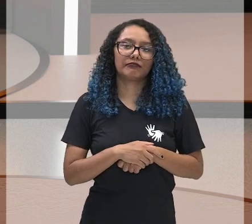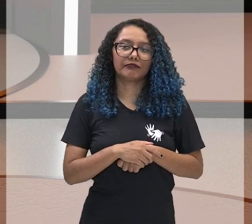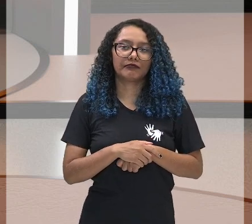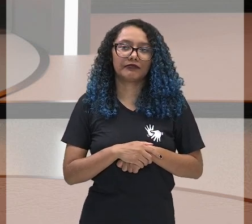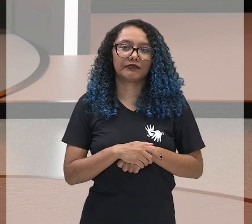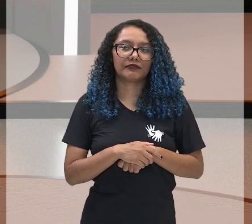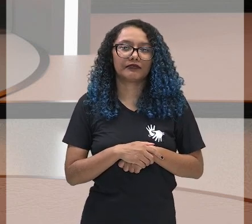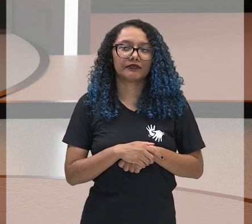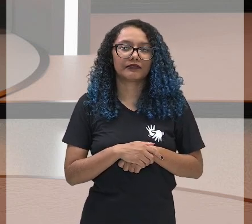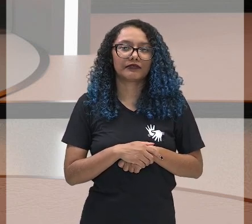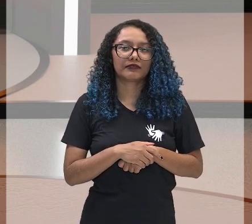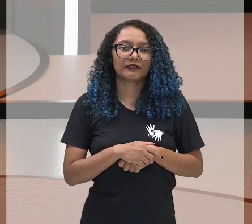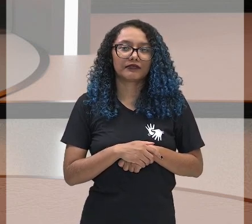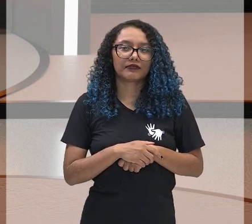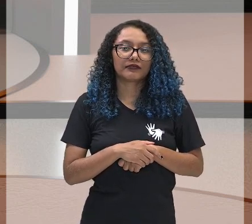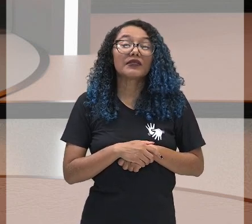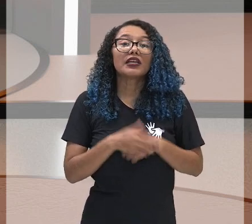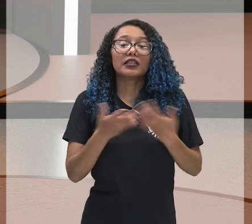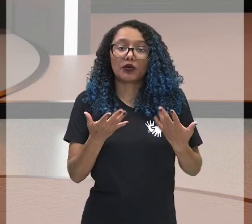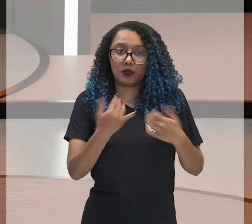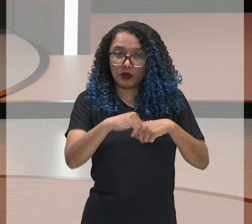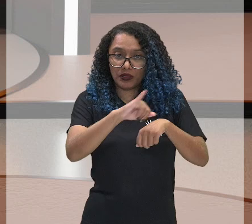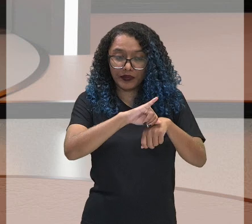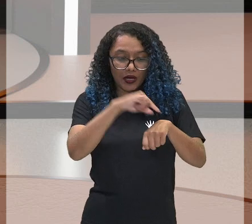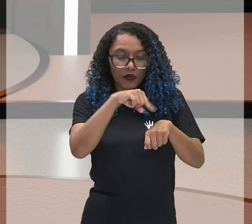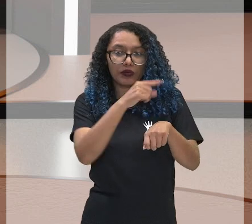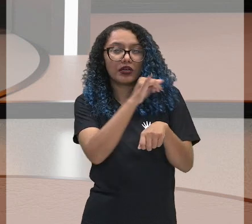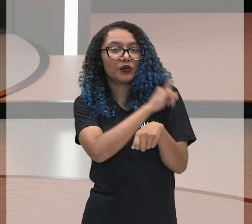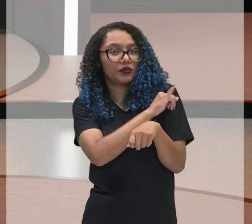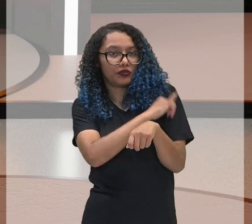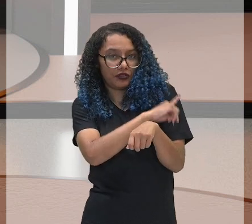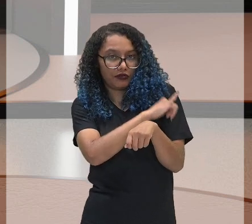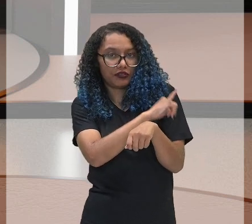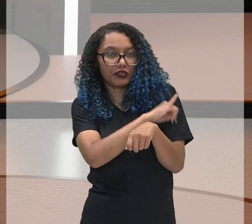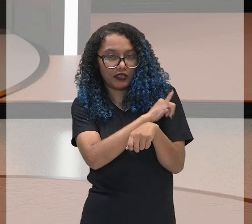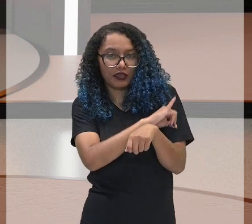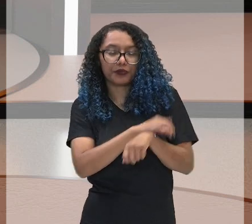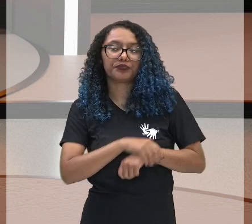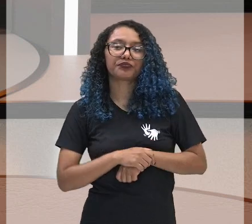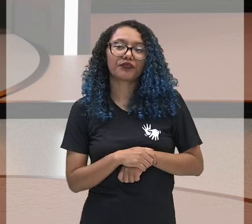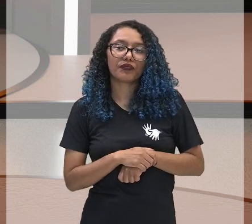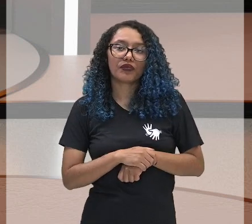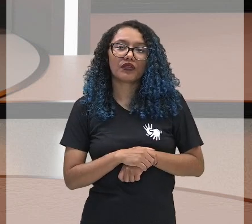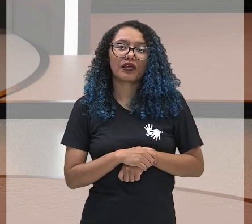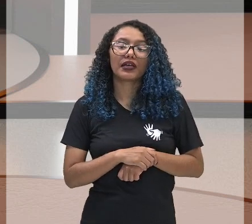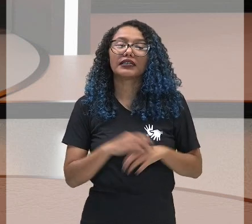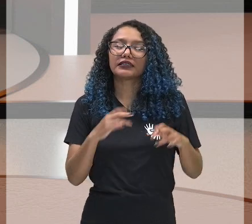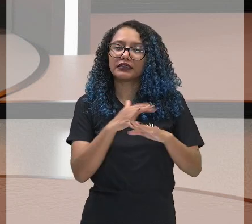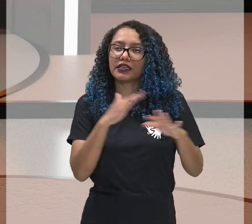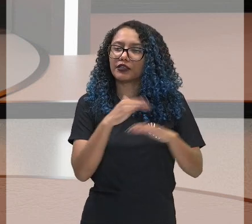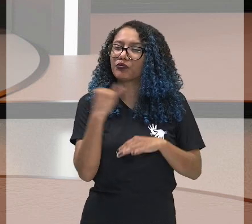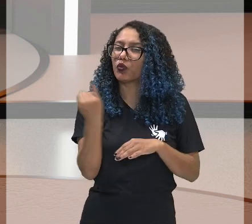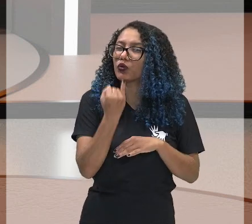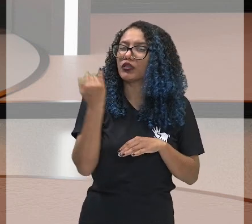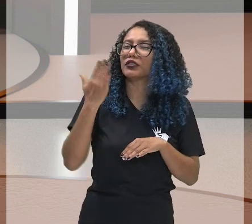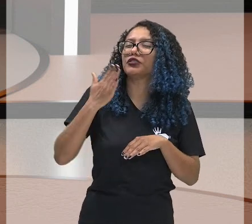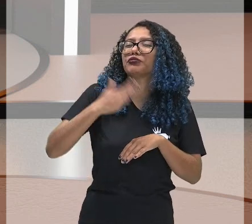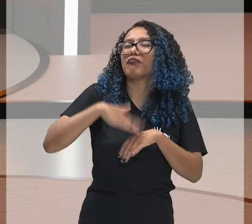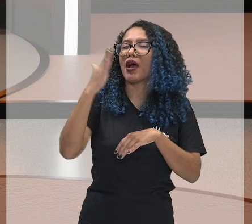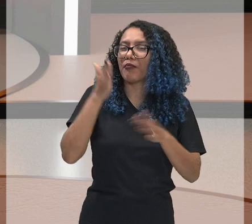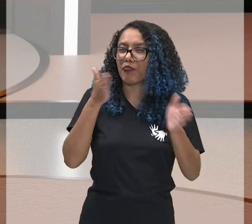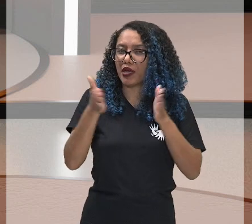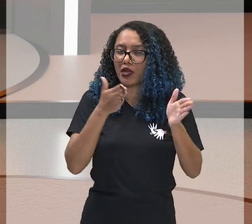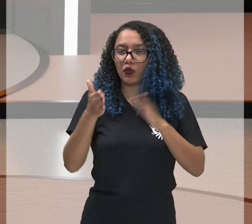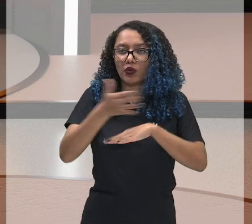o Rio de Janeiro, que na época era capital, era a cidade mais importante aqui da colônia, a Colônia Brasil, tinha